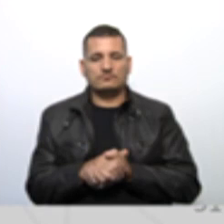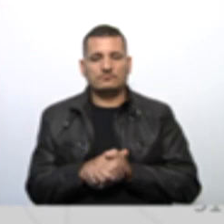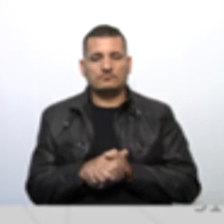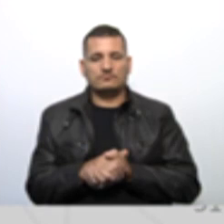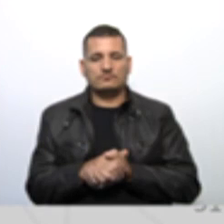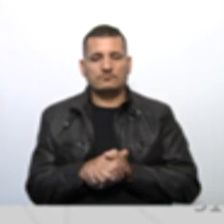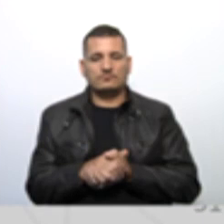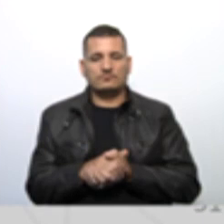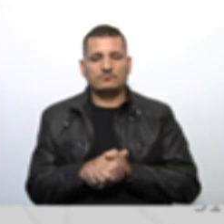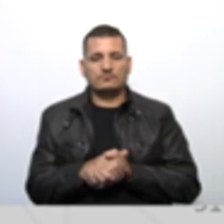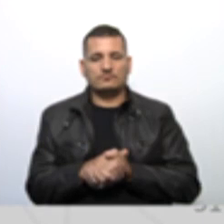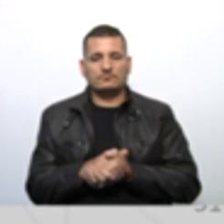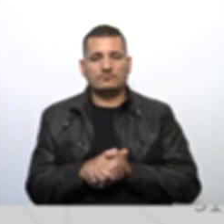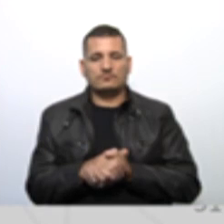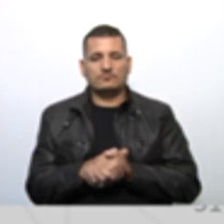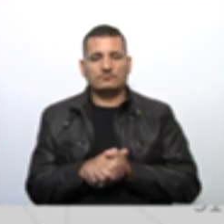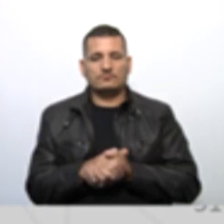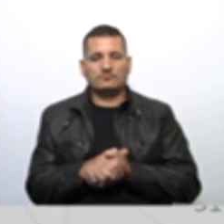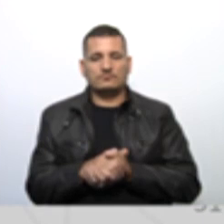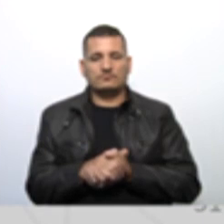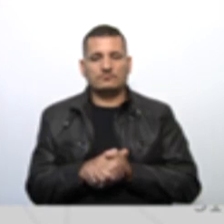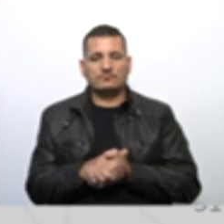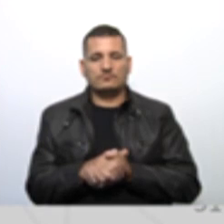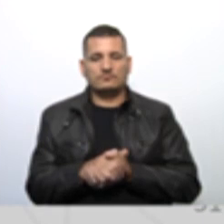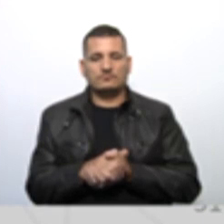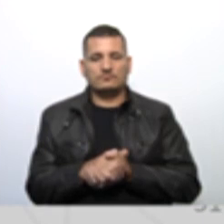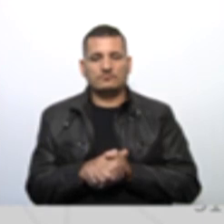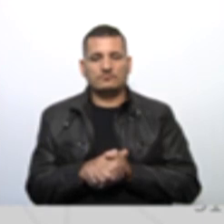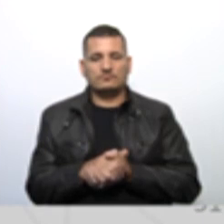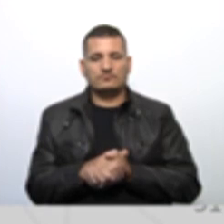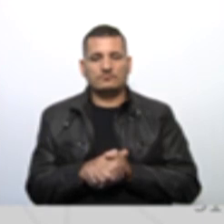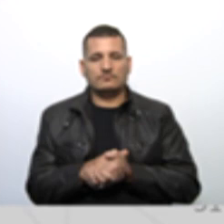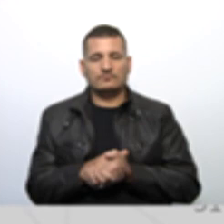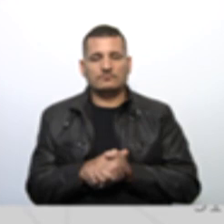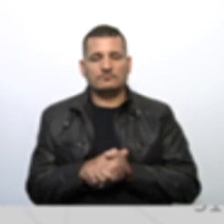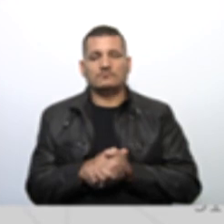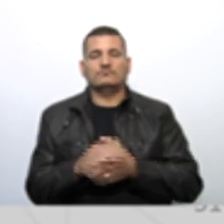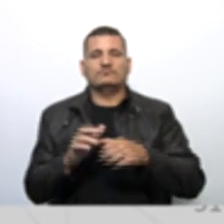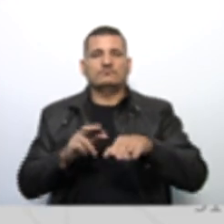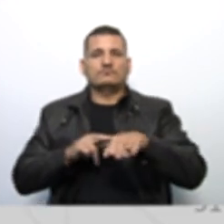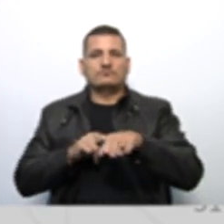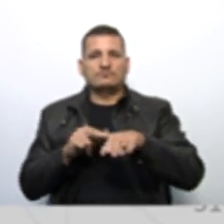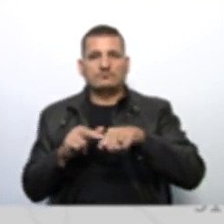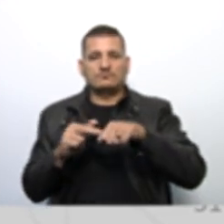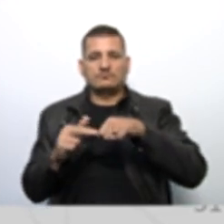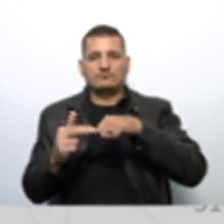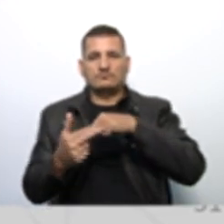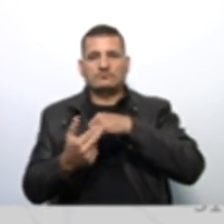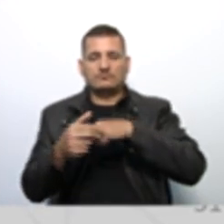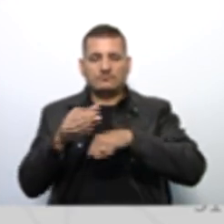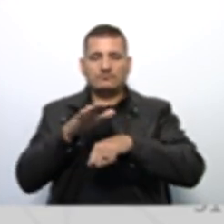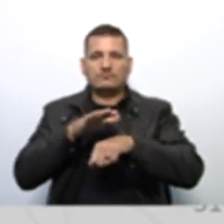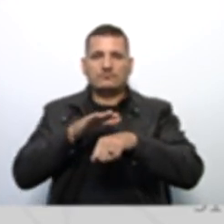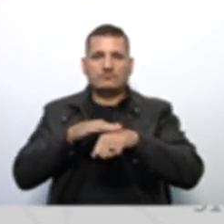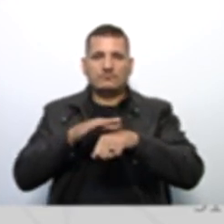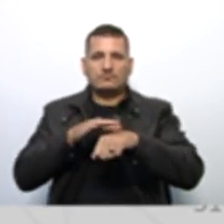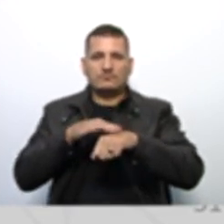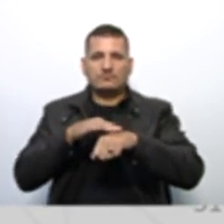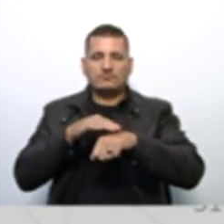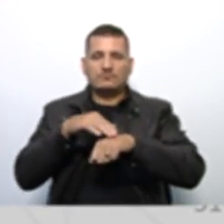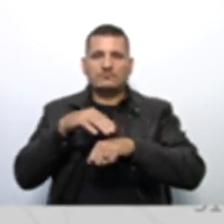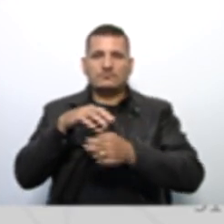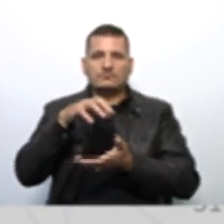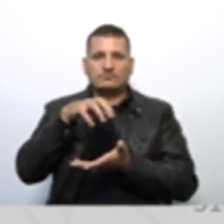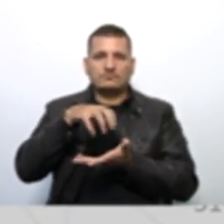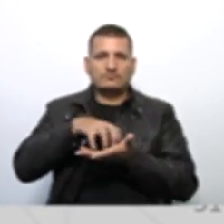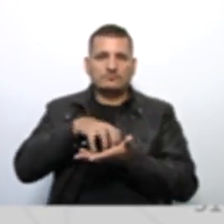aqui nós temos um ponto central. E todas as estações ou computadores estão ligados a